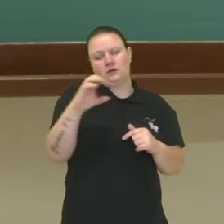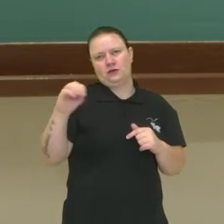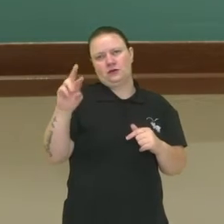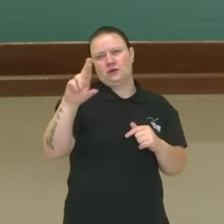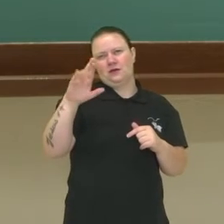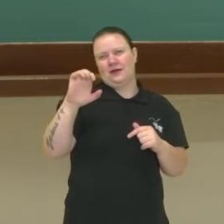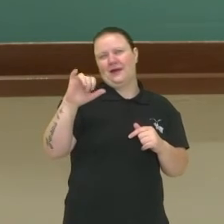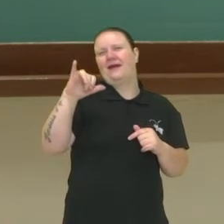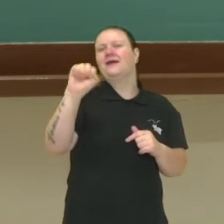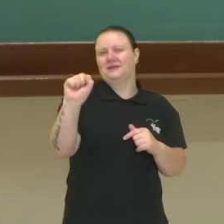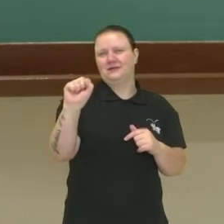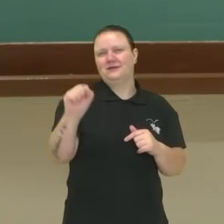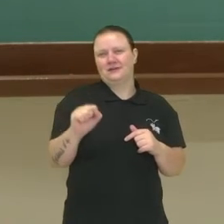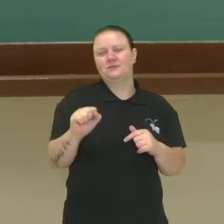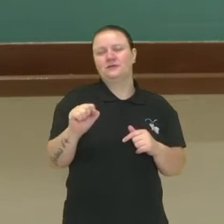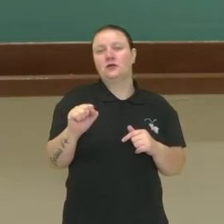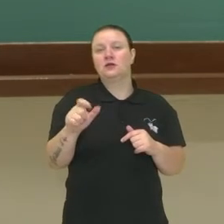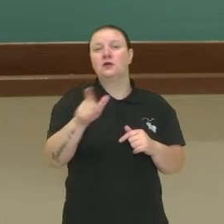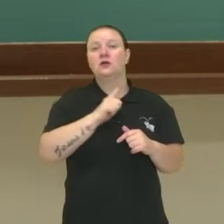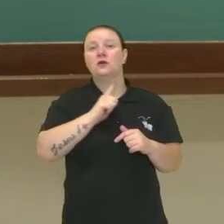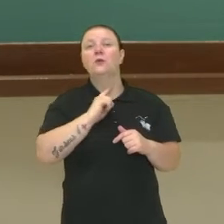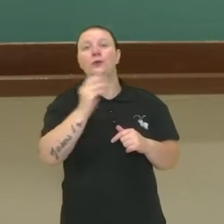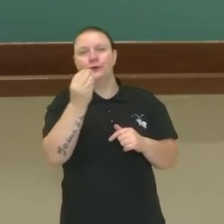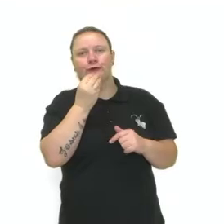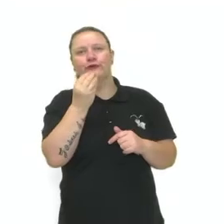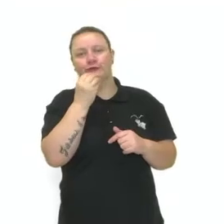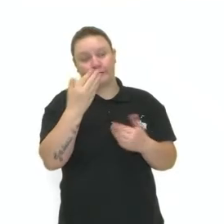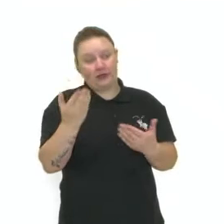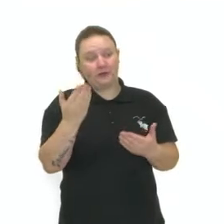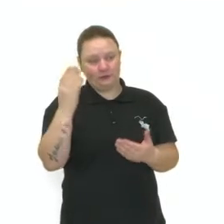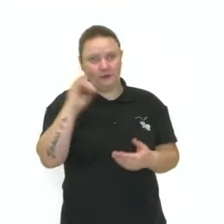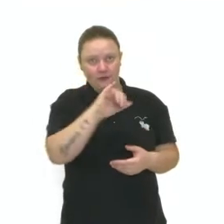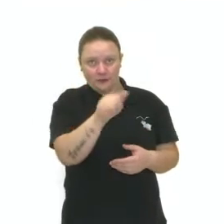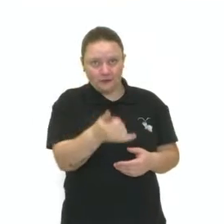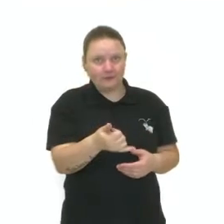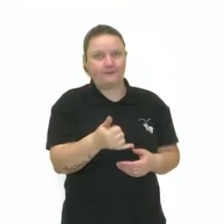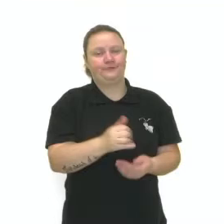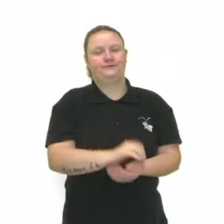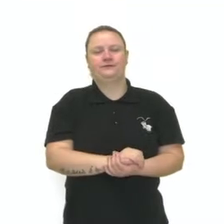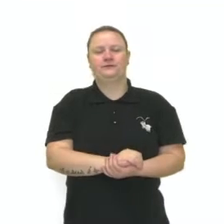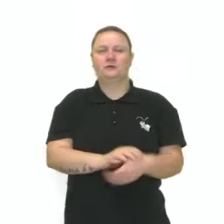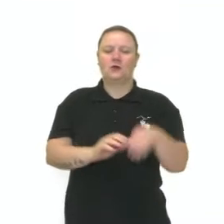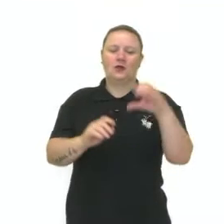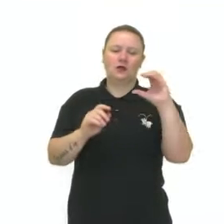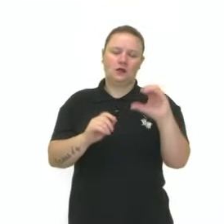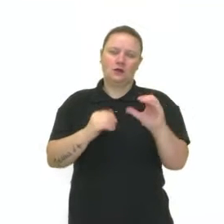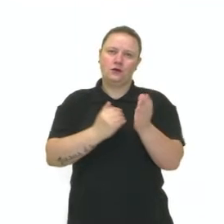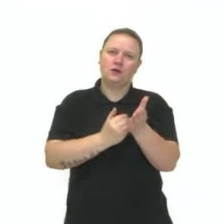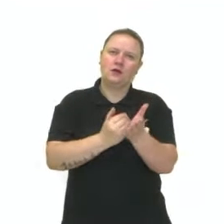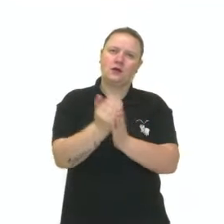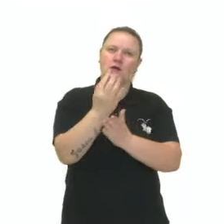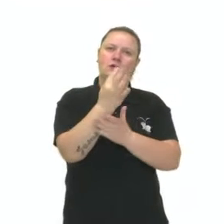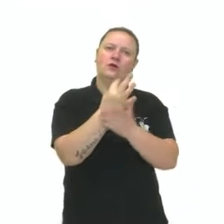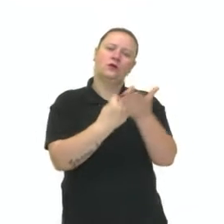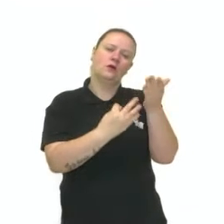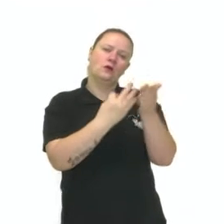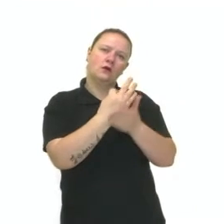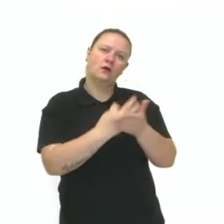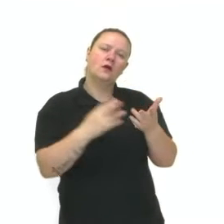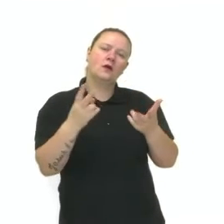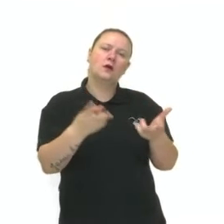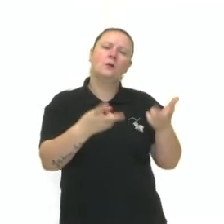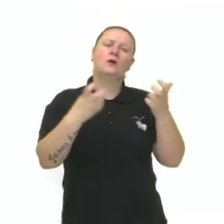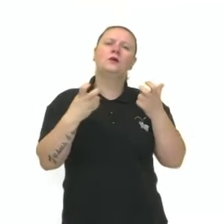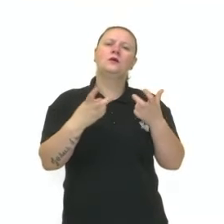de dívida, né? Então, isso era uma oportunidade e tanto. Na letra C, logo no início do texto, o que a gente observa?